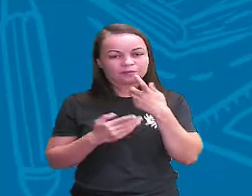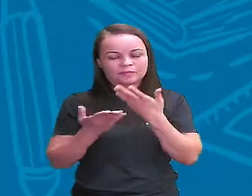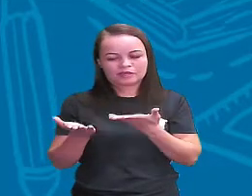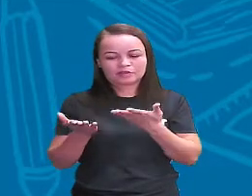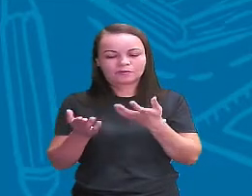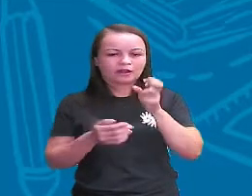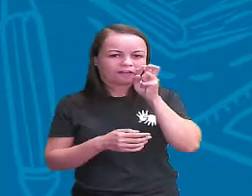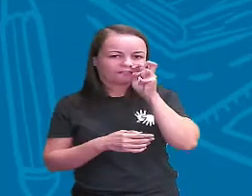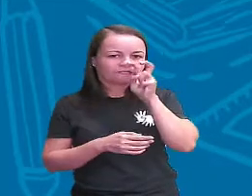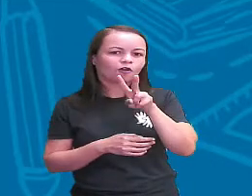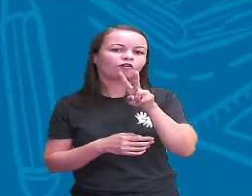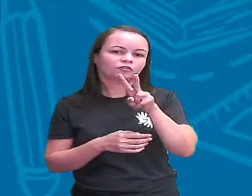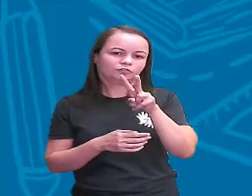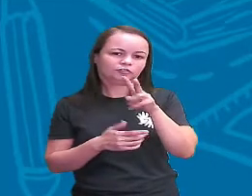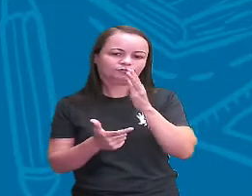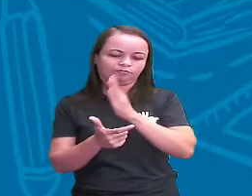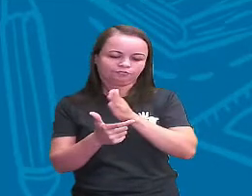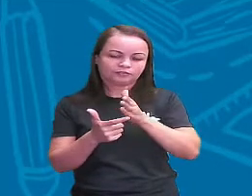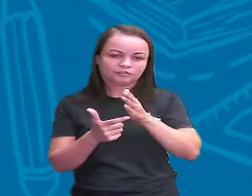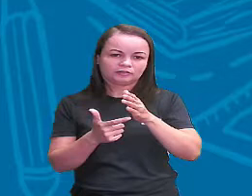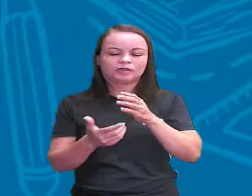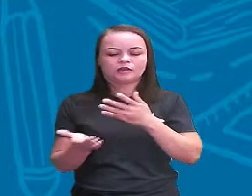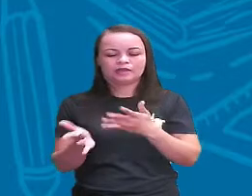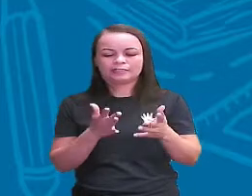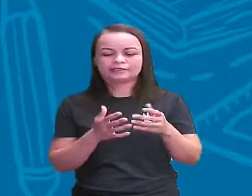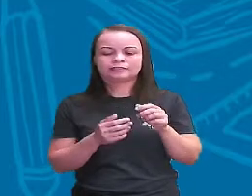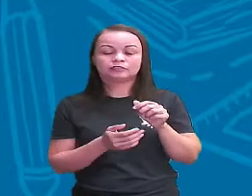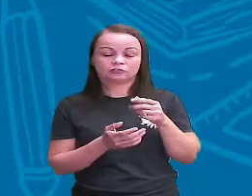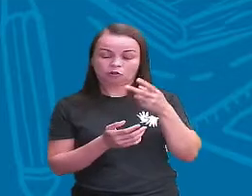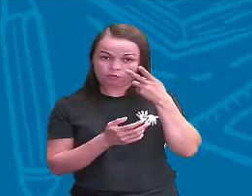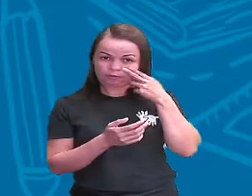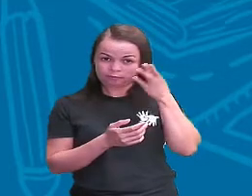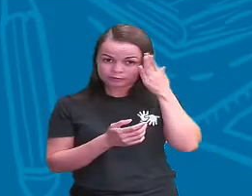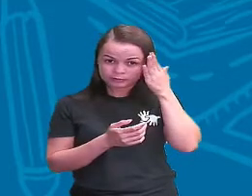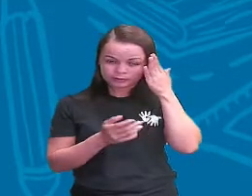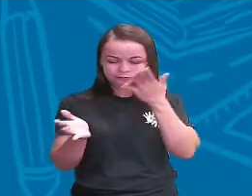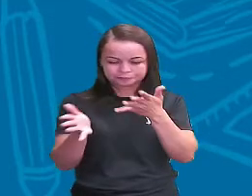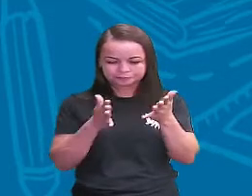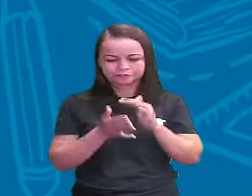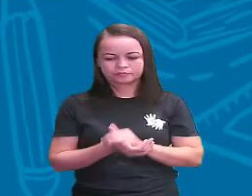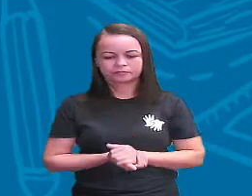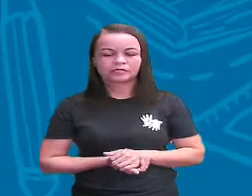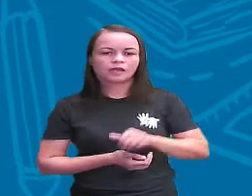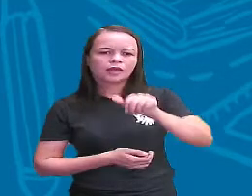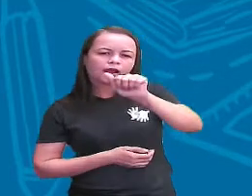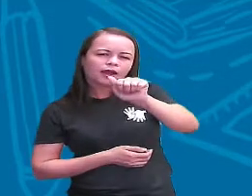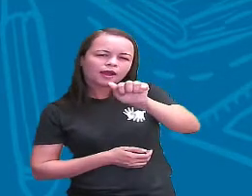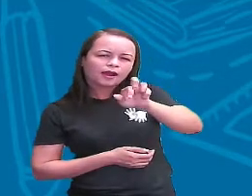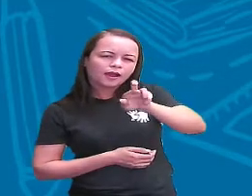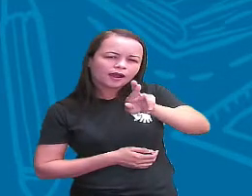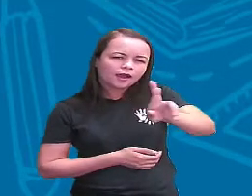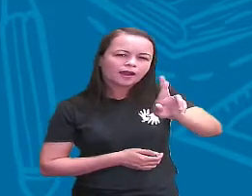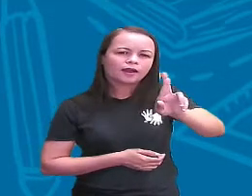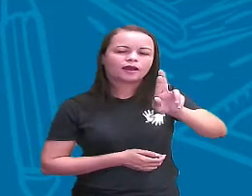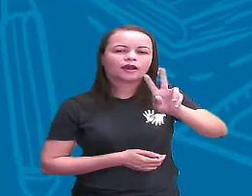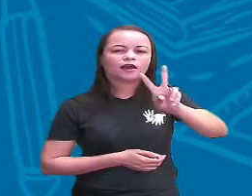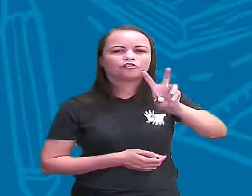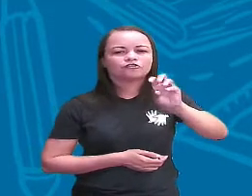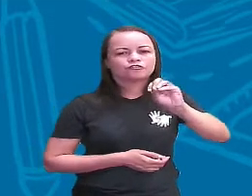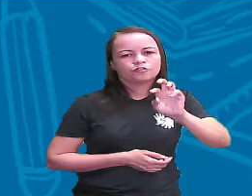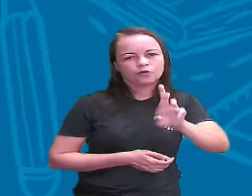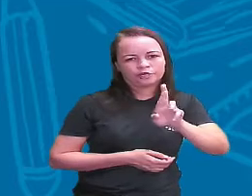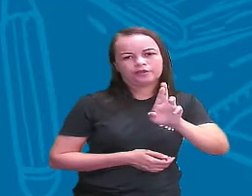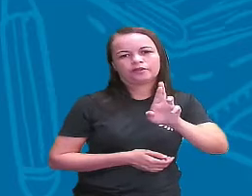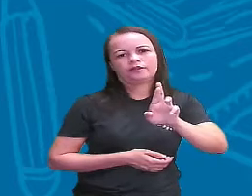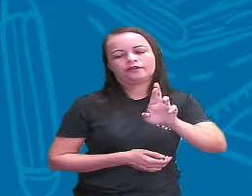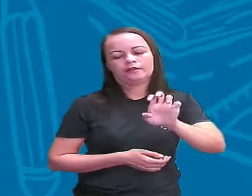sílaba forte. Se eu chamar, vocês vão entender. Vejam só. Árvore. Tá vendo como eu